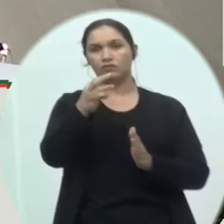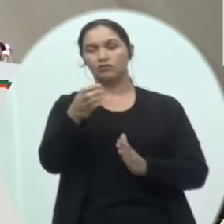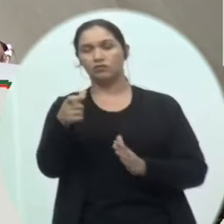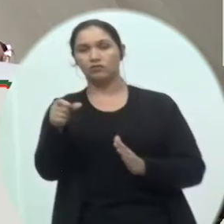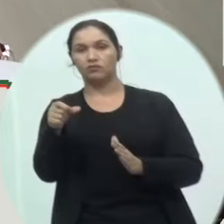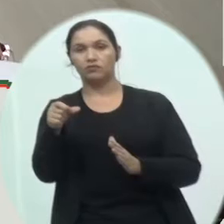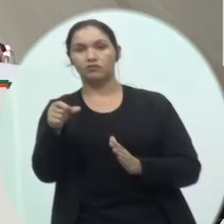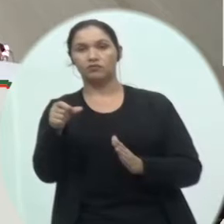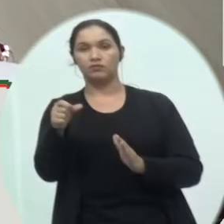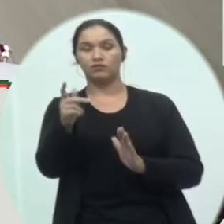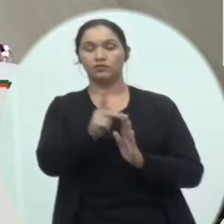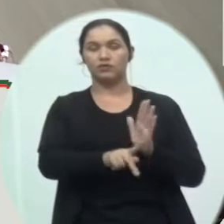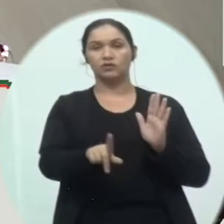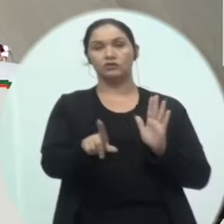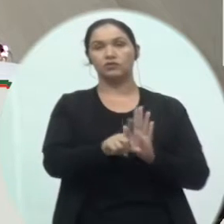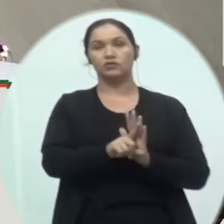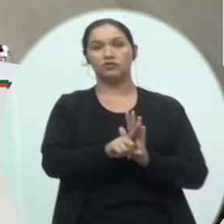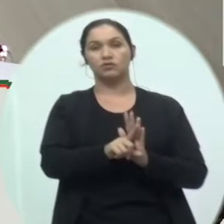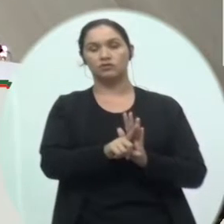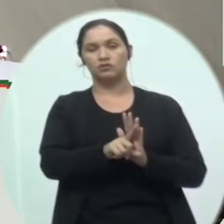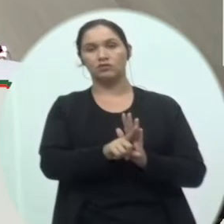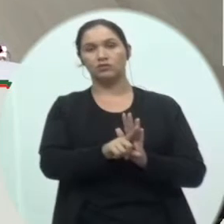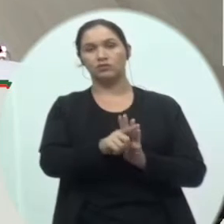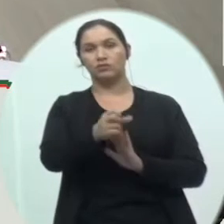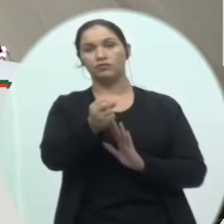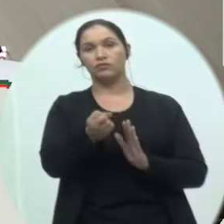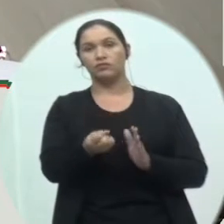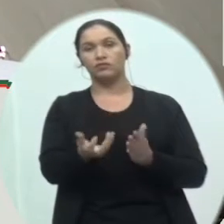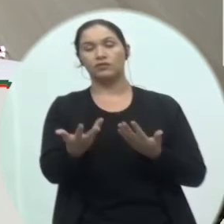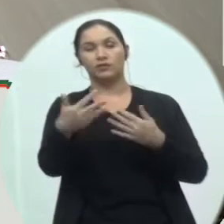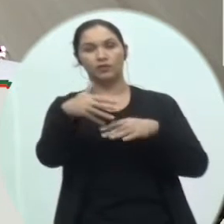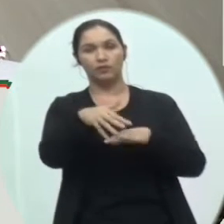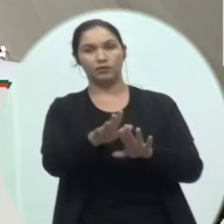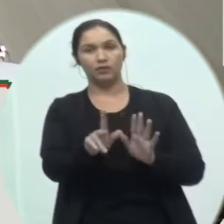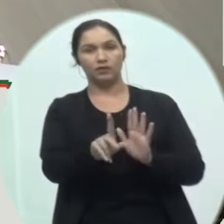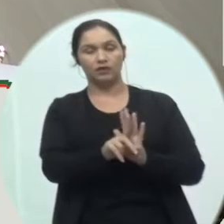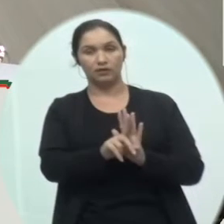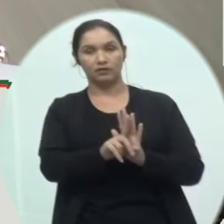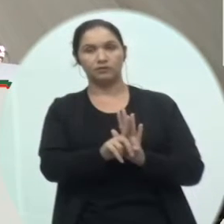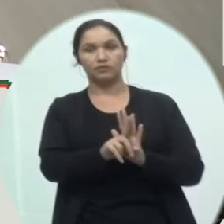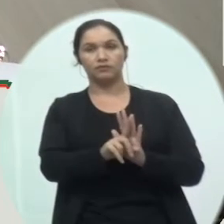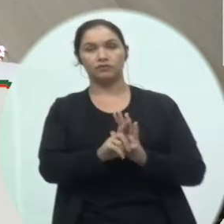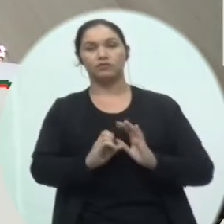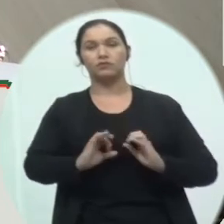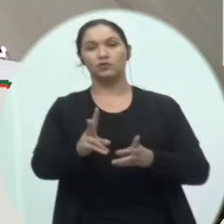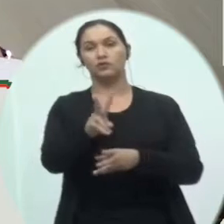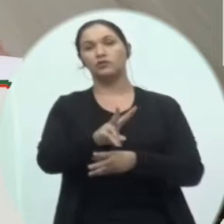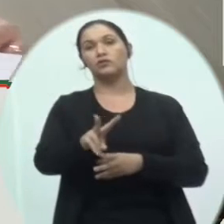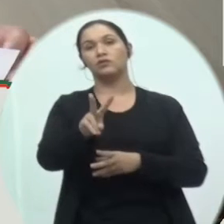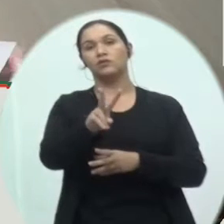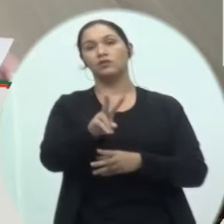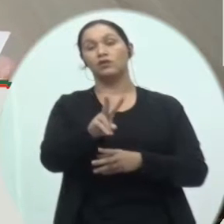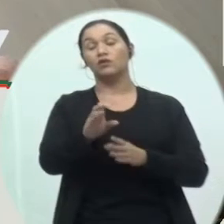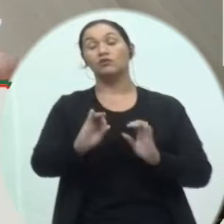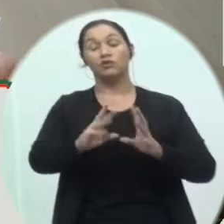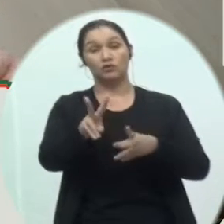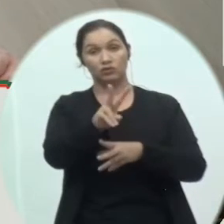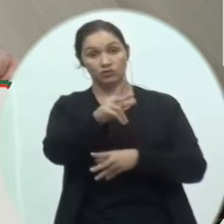034-2019 a 39-2019 e de lei complementar número PLC PES 009-2019, todos de autoria do prefeito